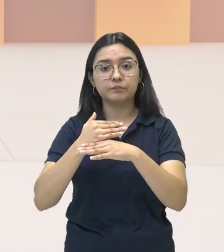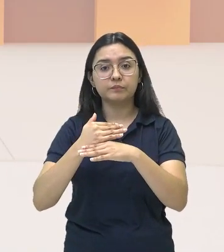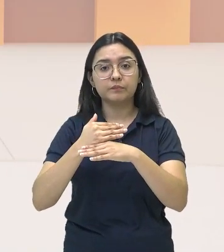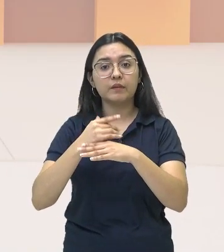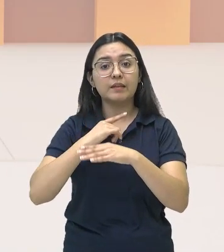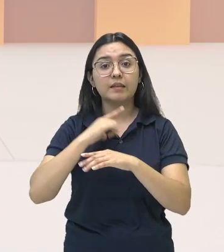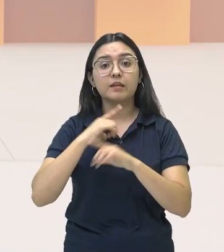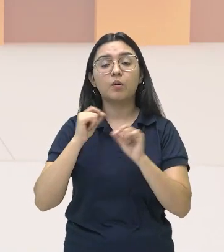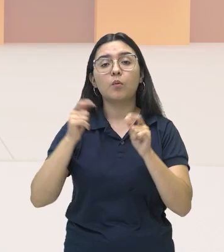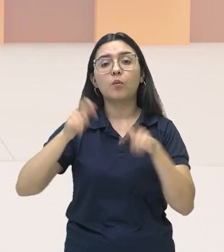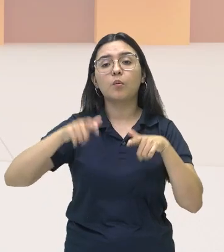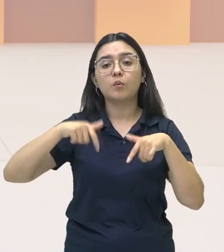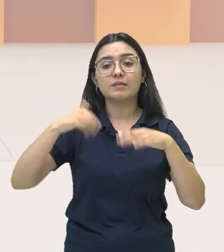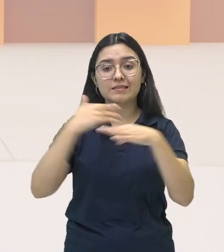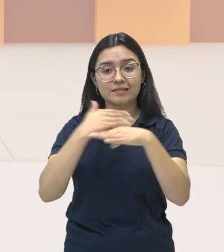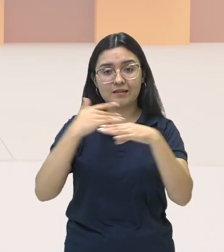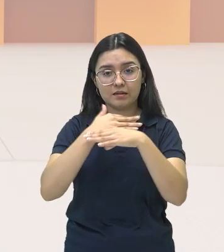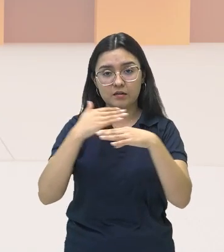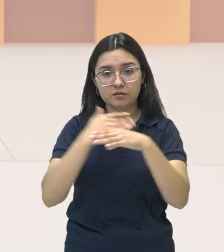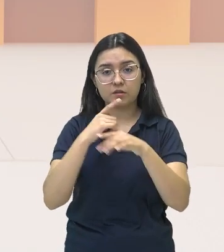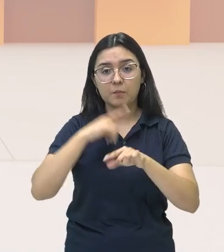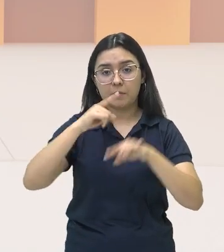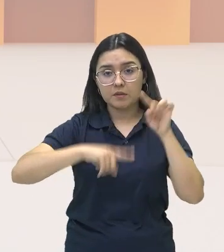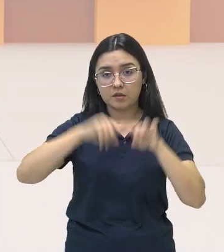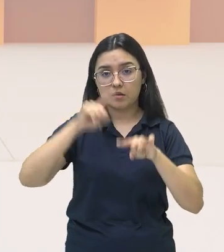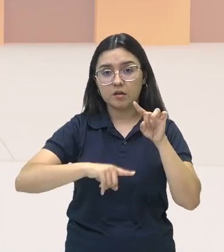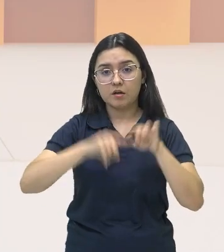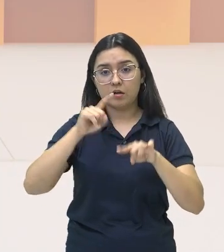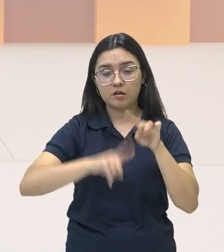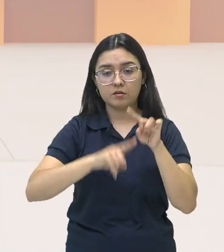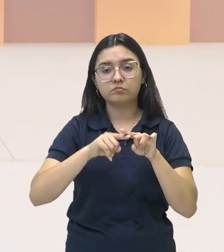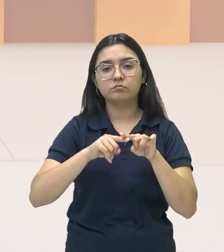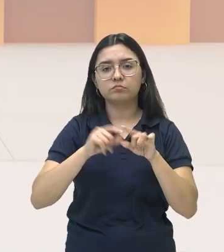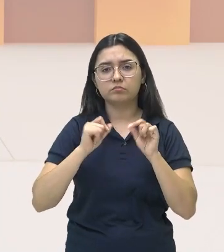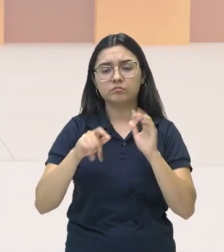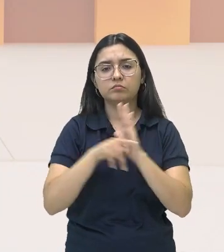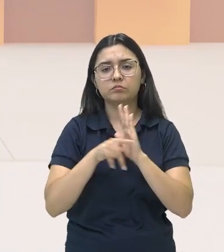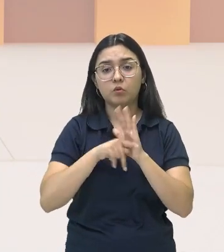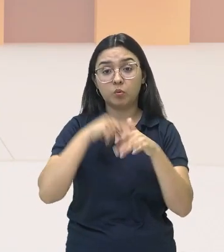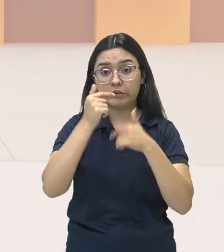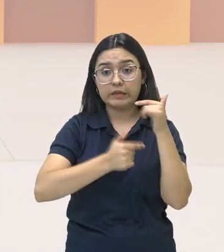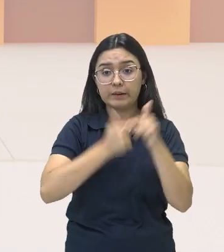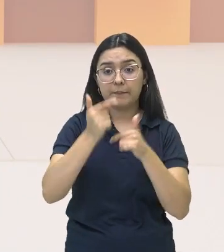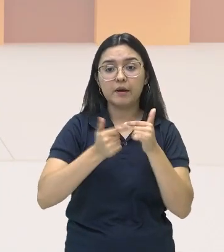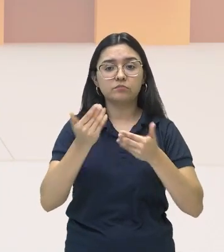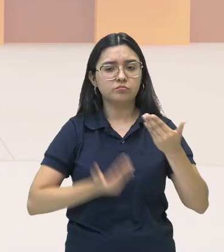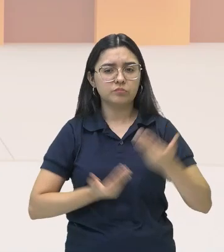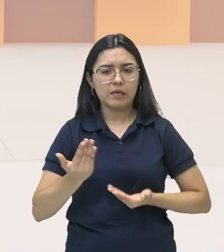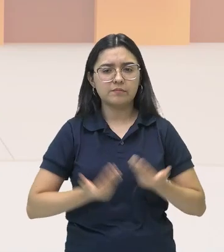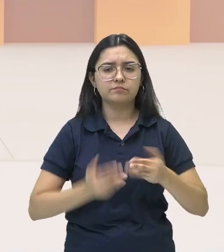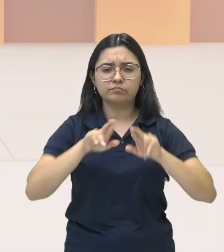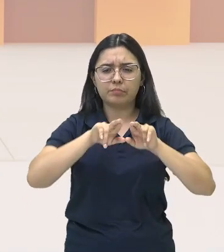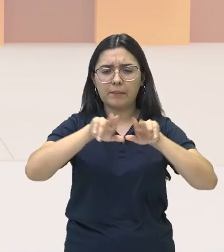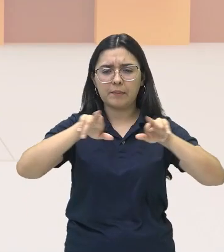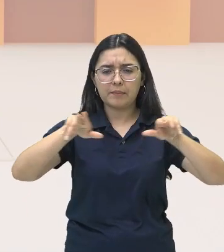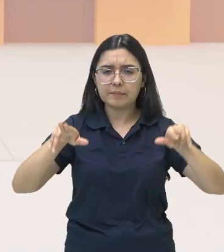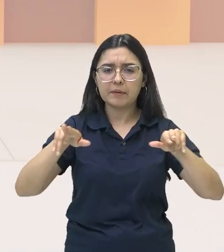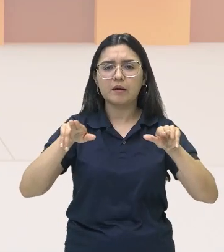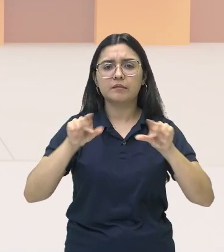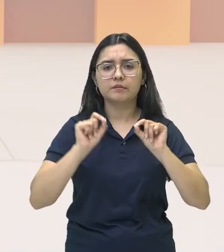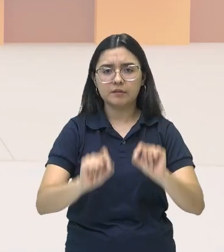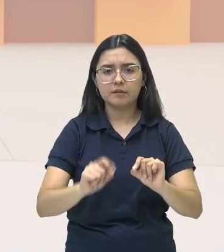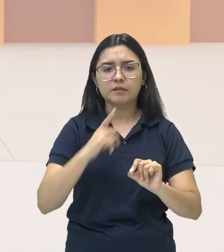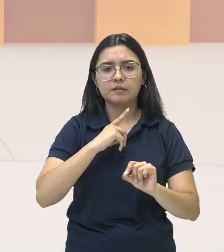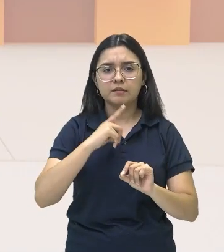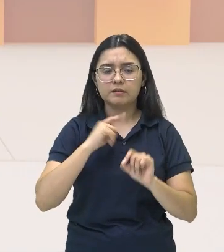na cidade, ó. Aqui os produtos são trazidos, né? O trabalho, os serviços são tudo mais